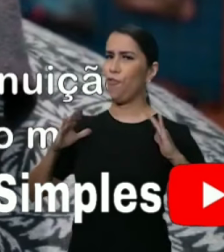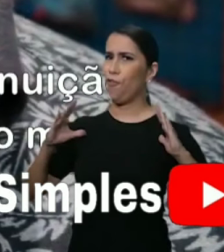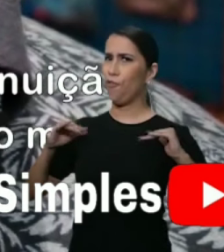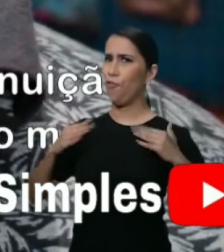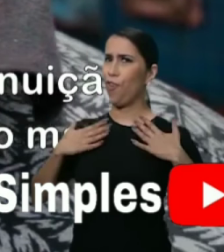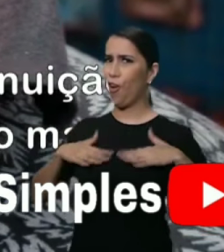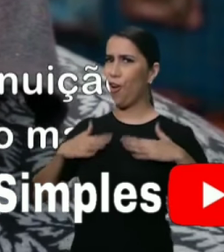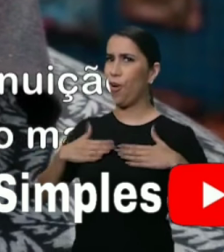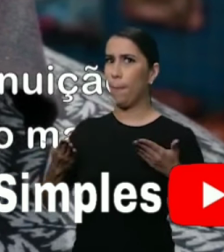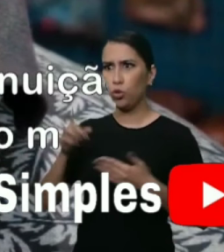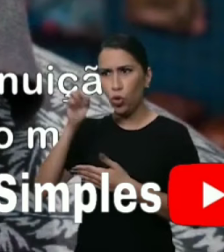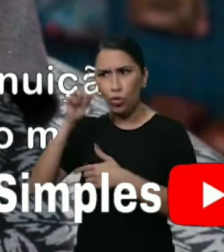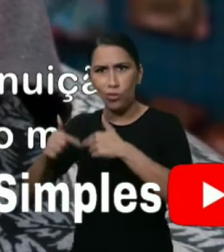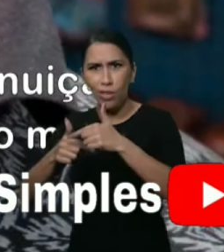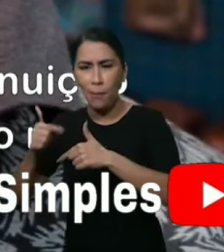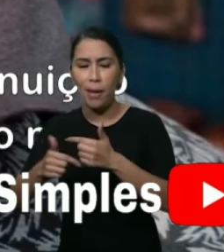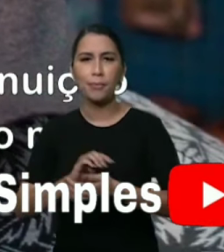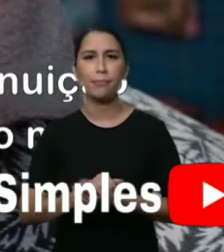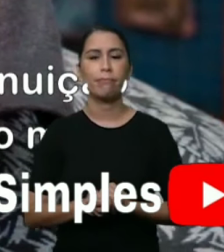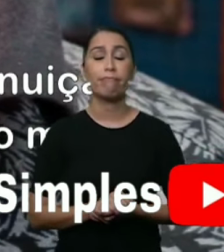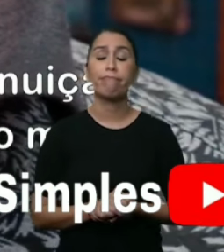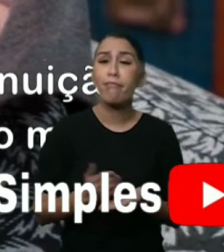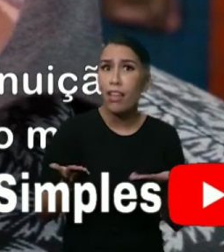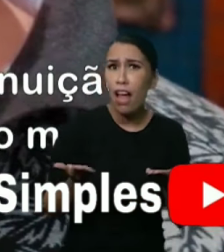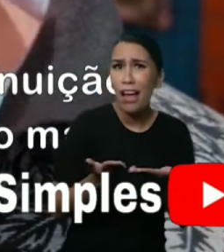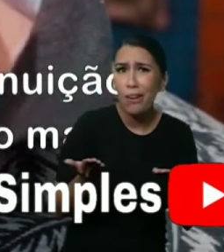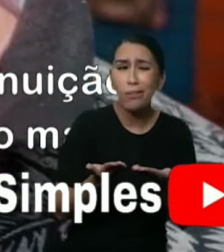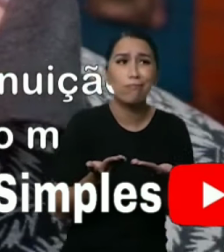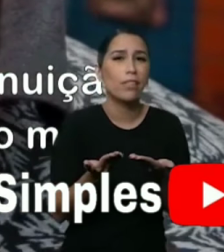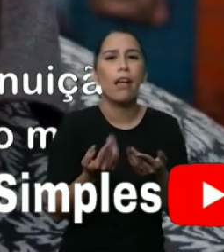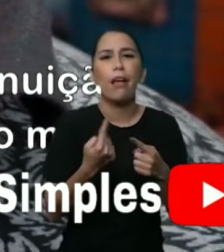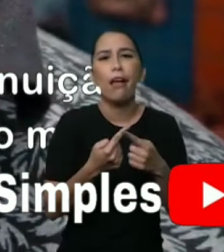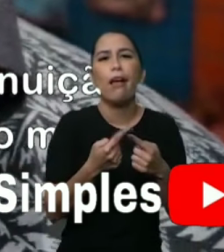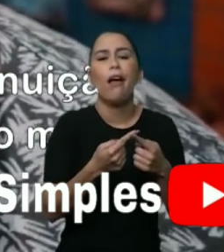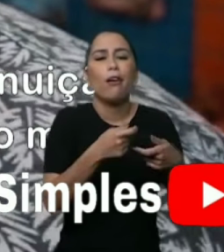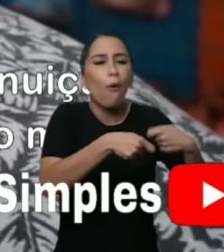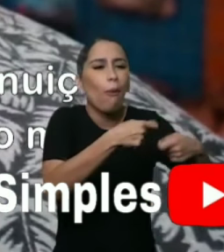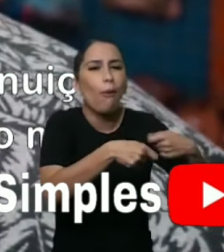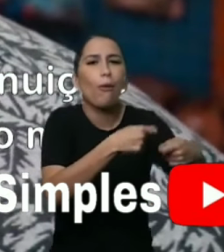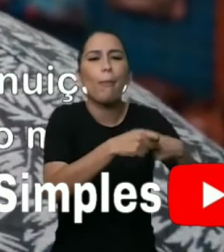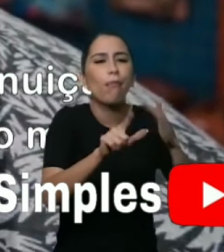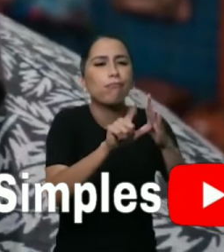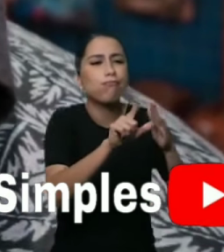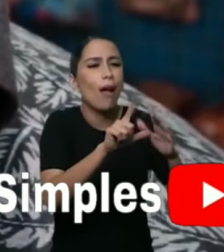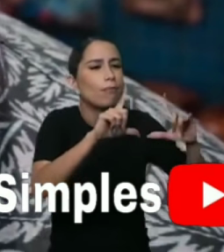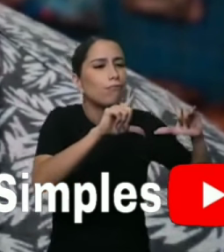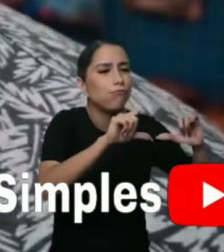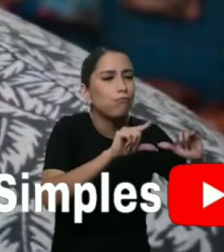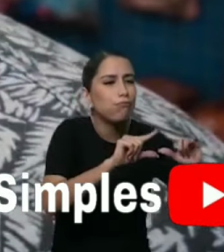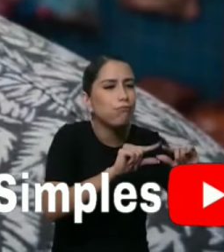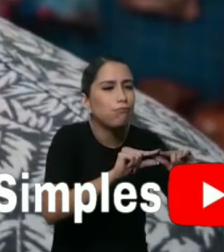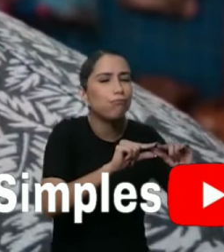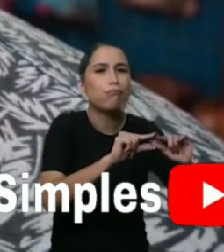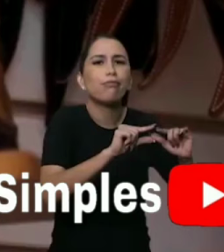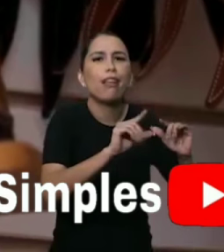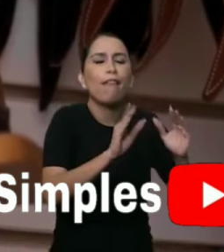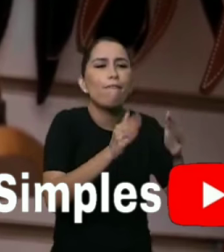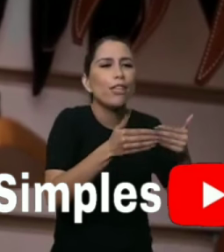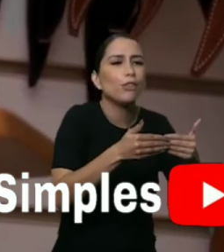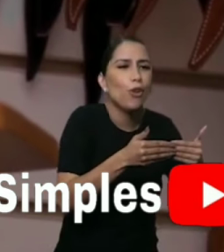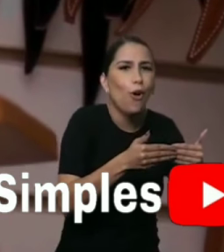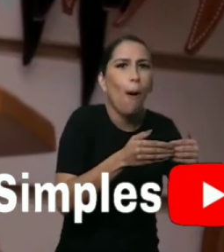E agora, é com esse auxílio e a diminuição de fechamento de comércio e tudo mais, a gente começou a voltar a